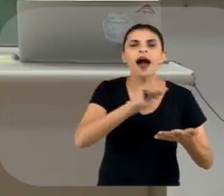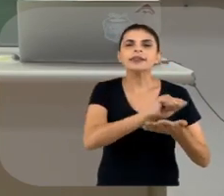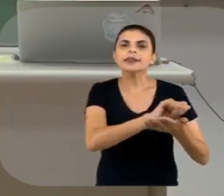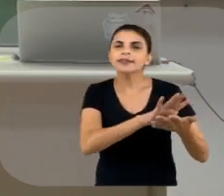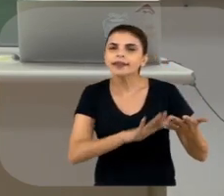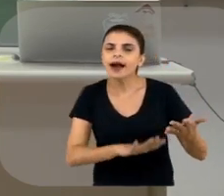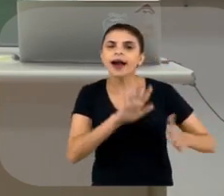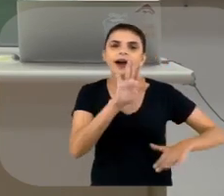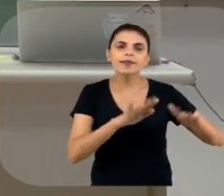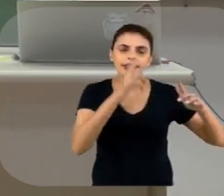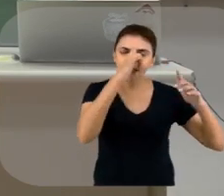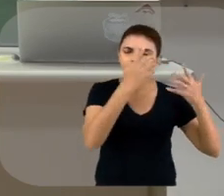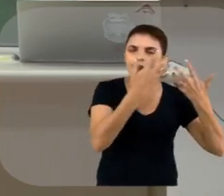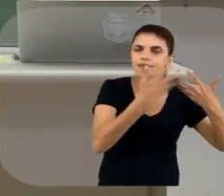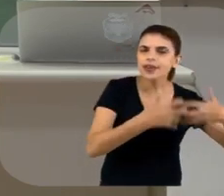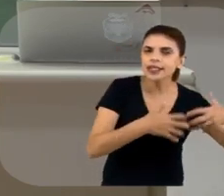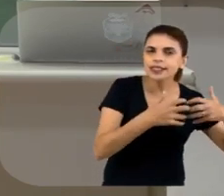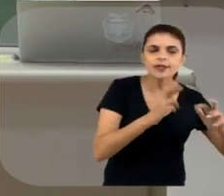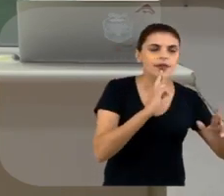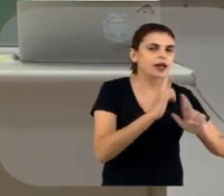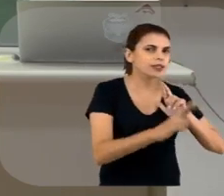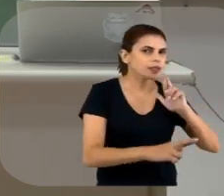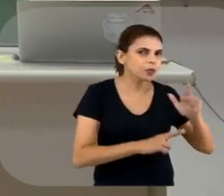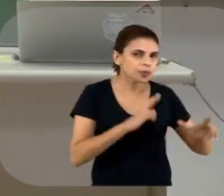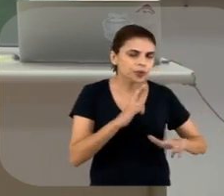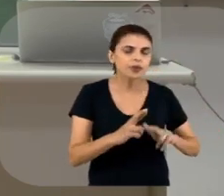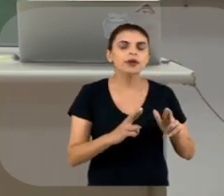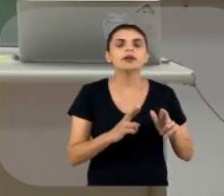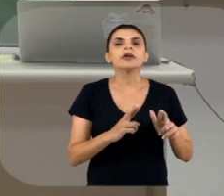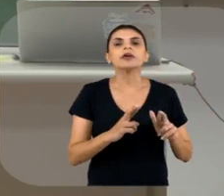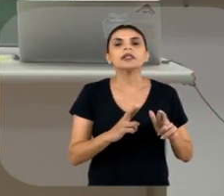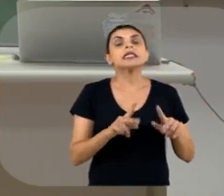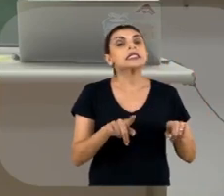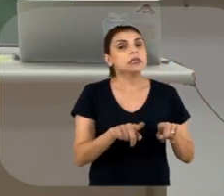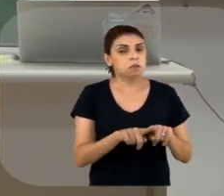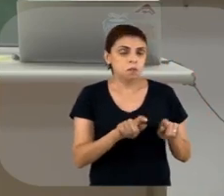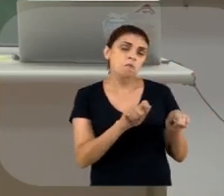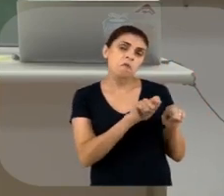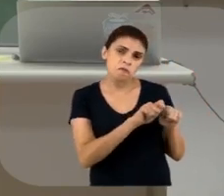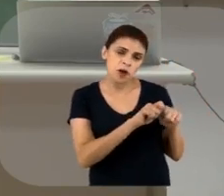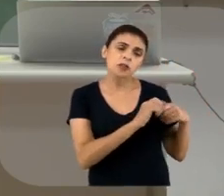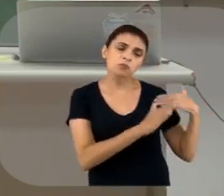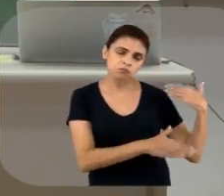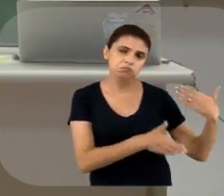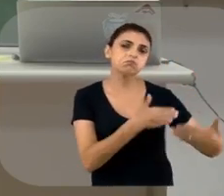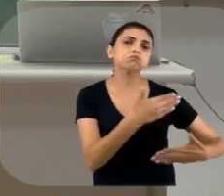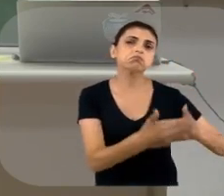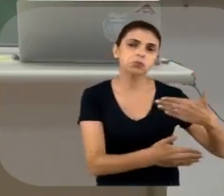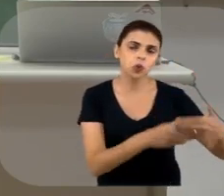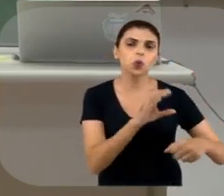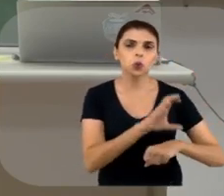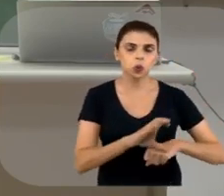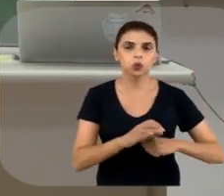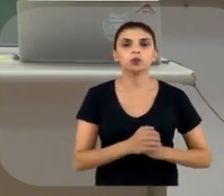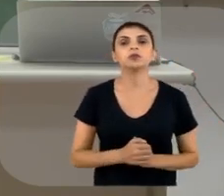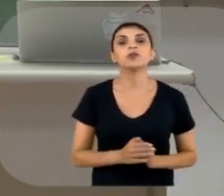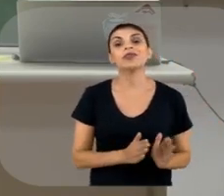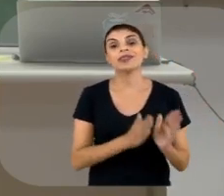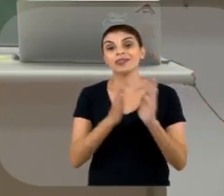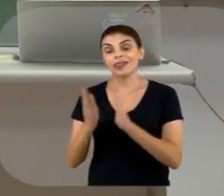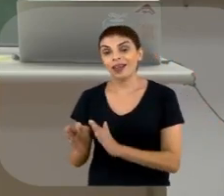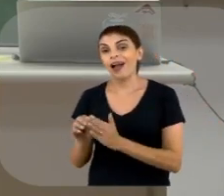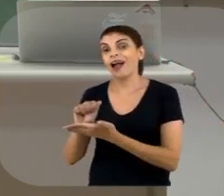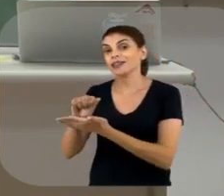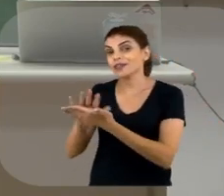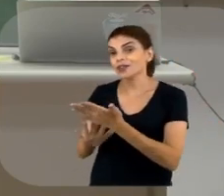São atividades muitas vezes reflexivas também, e que são feitas ao longo do curso.